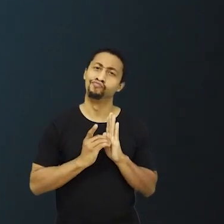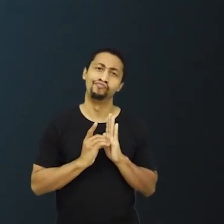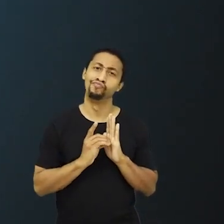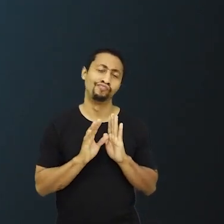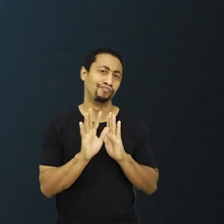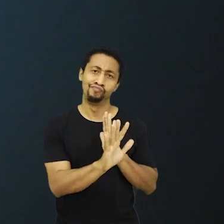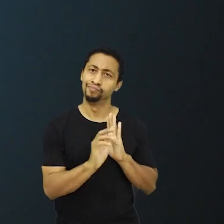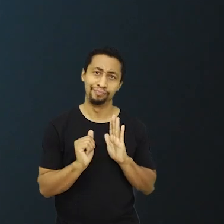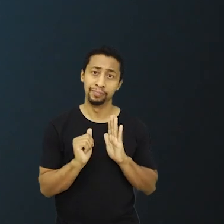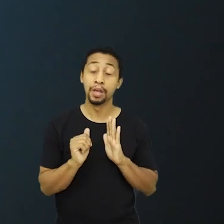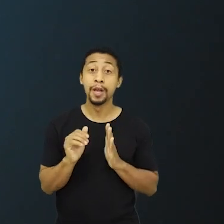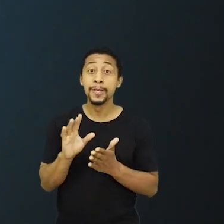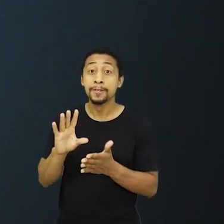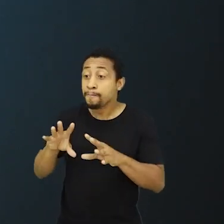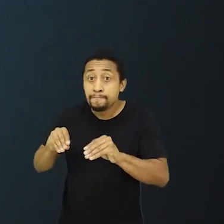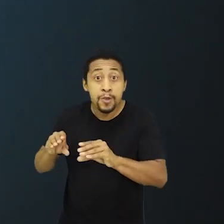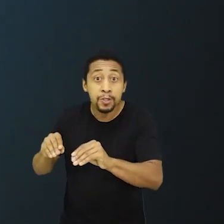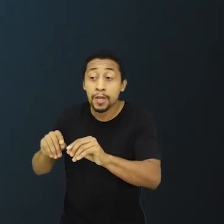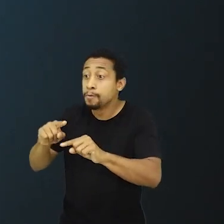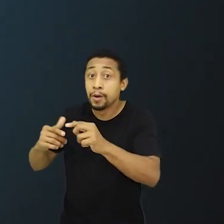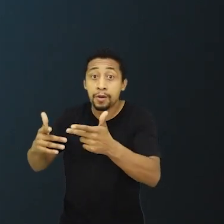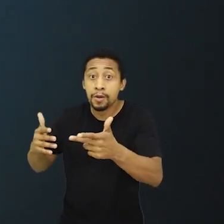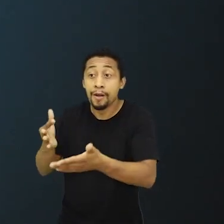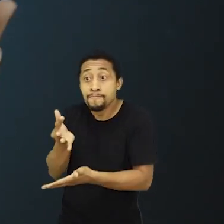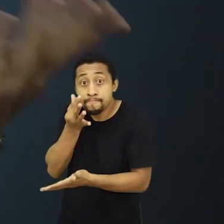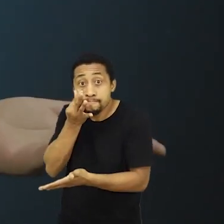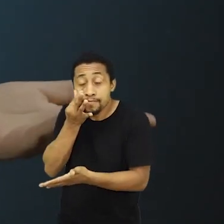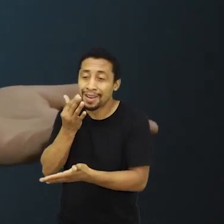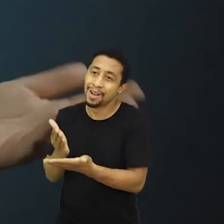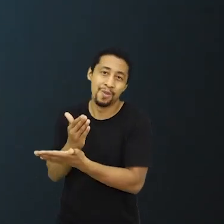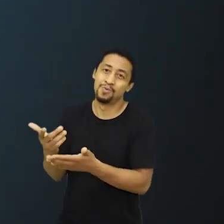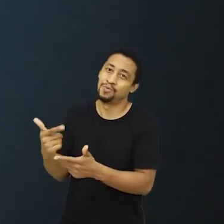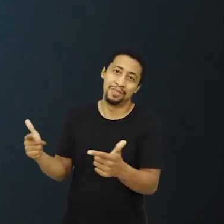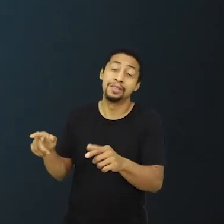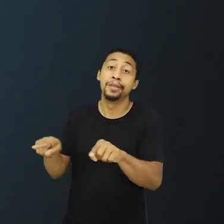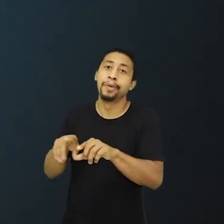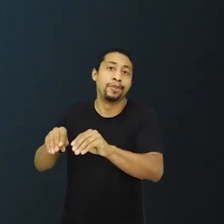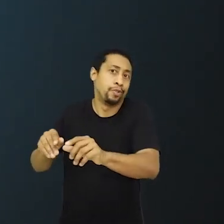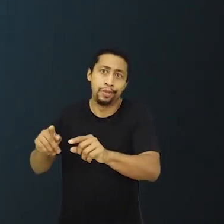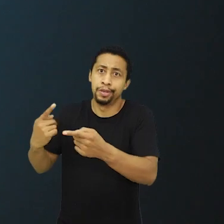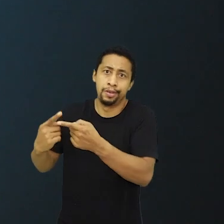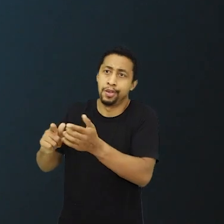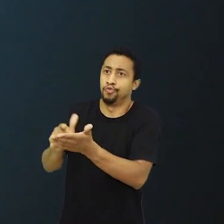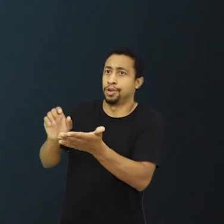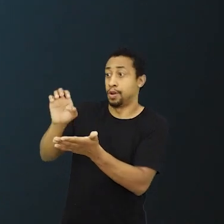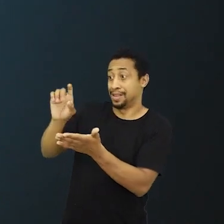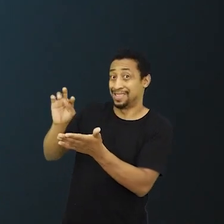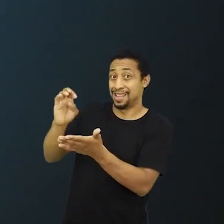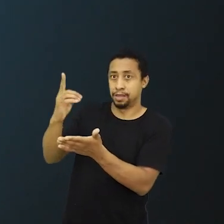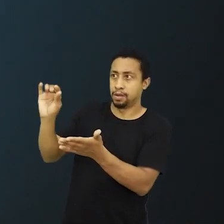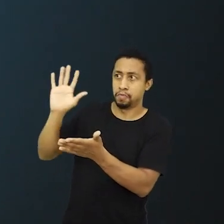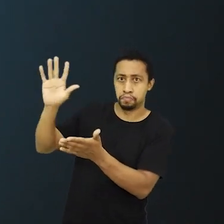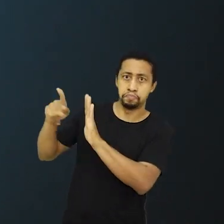tem fisicamente, nem tudo a gente tem direito sobre, porque as matérias do Estadão são do Estadão, mas também são do Vladimir Herzog, por isso estão no